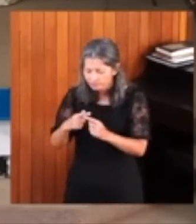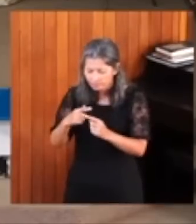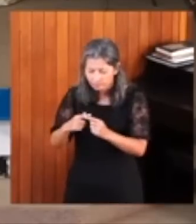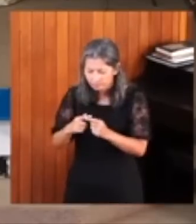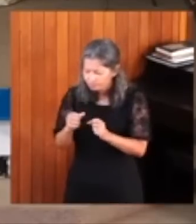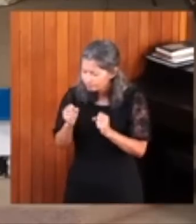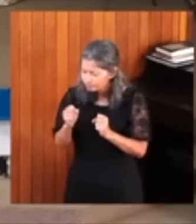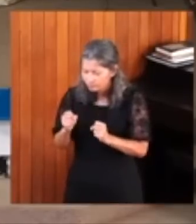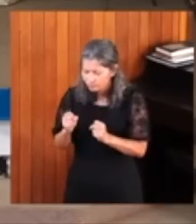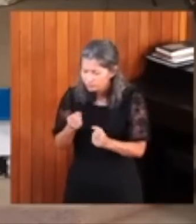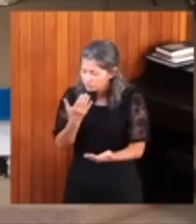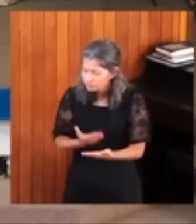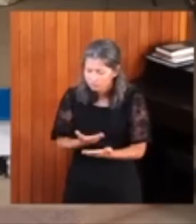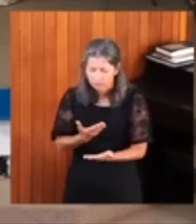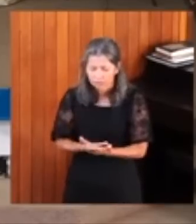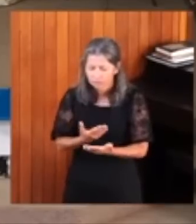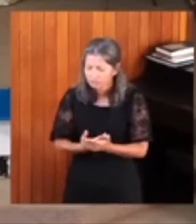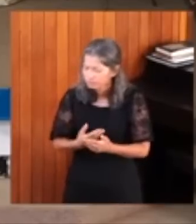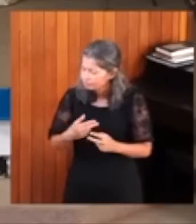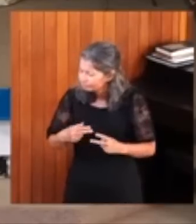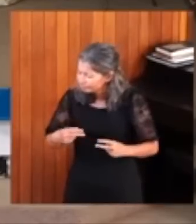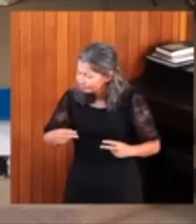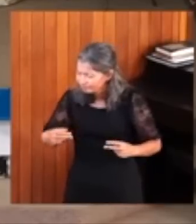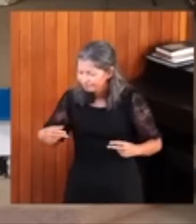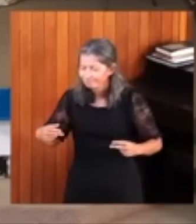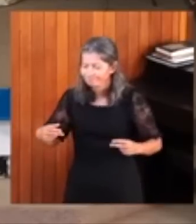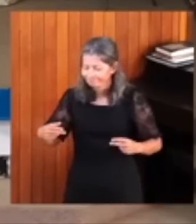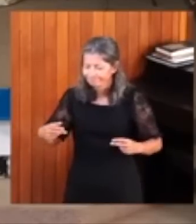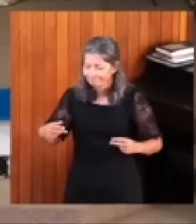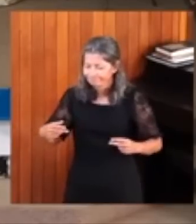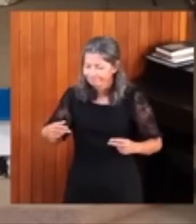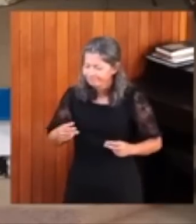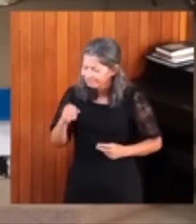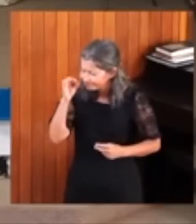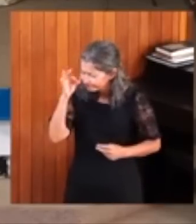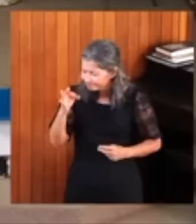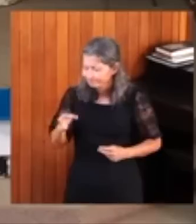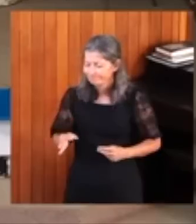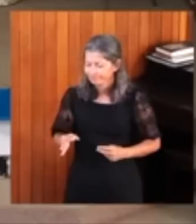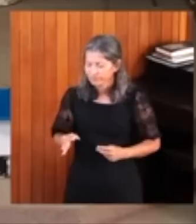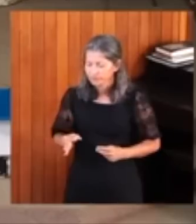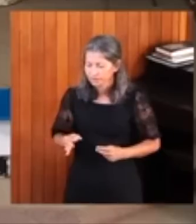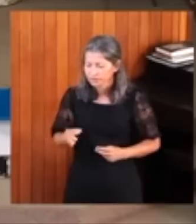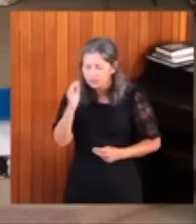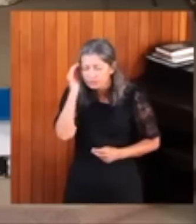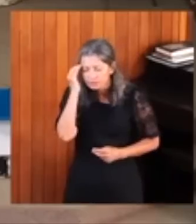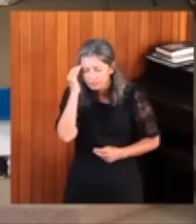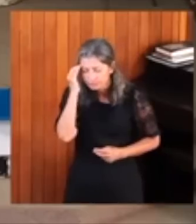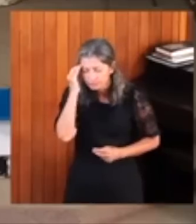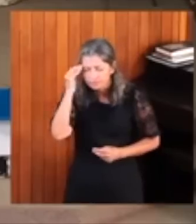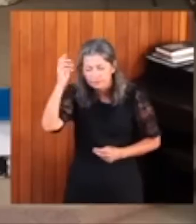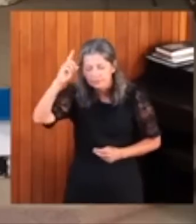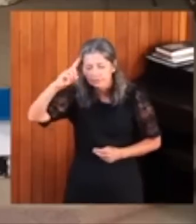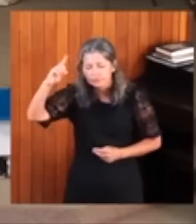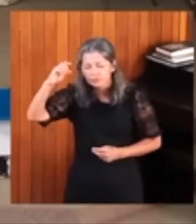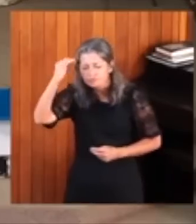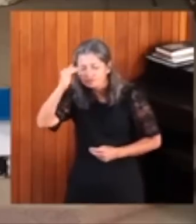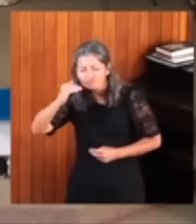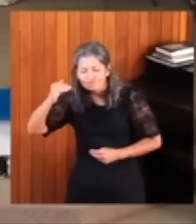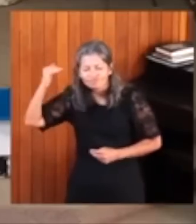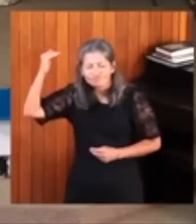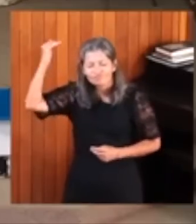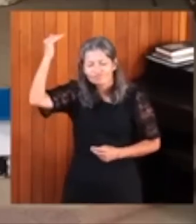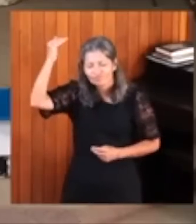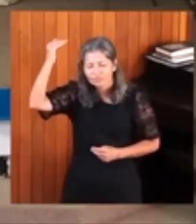estudar esses assuntos com seriedade, com a hermenêutica adequada e entender que Tu és um Deus soberano que conduz a